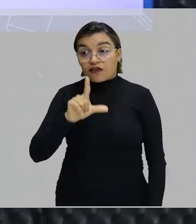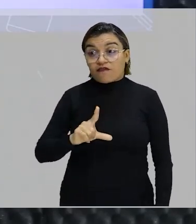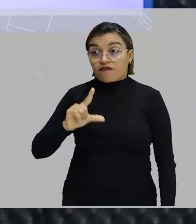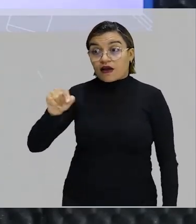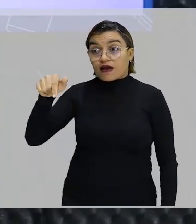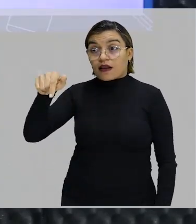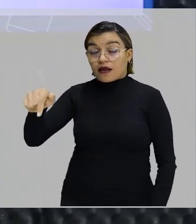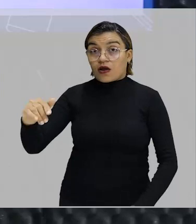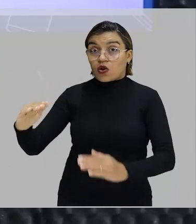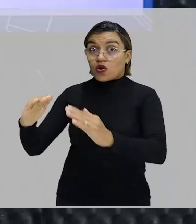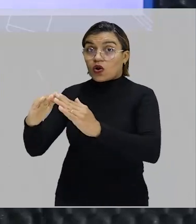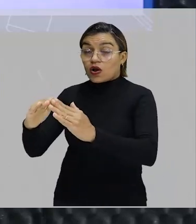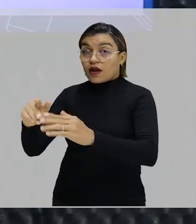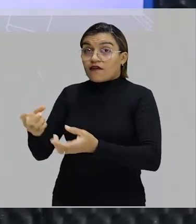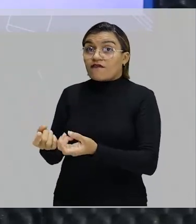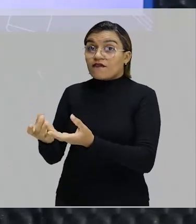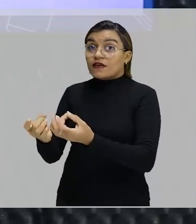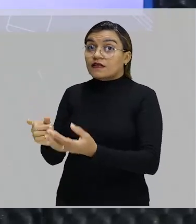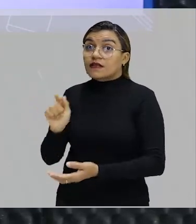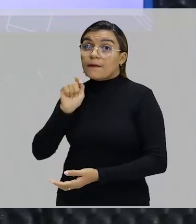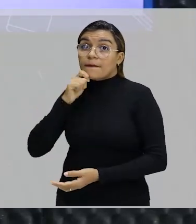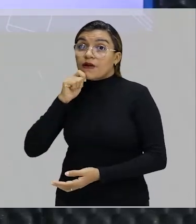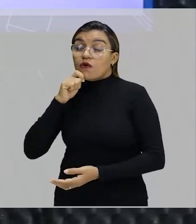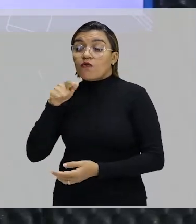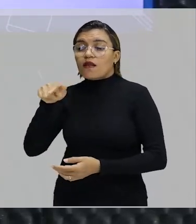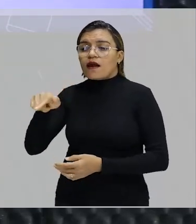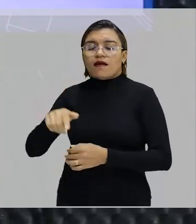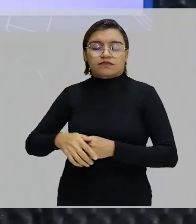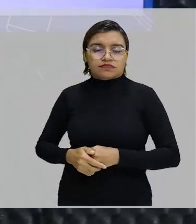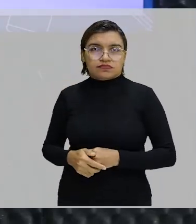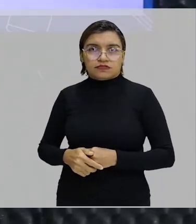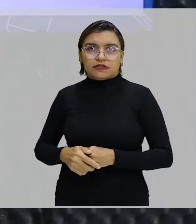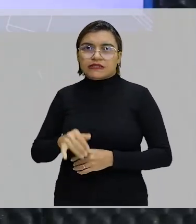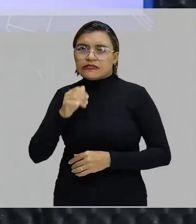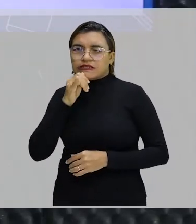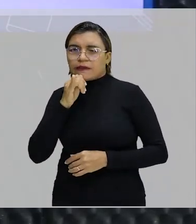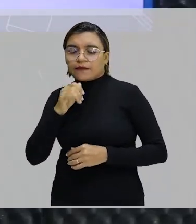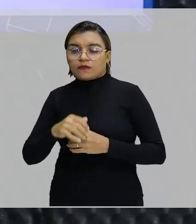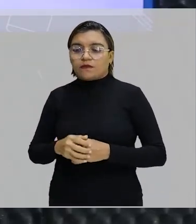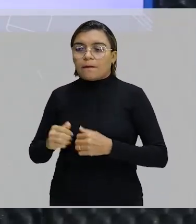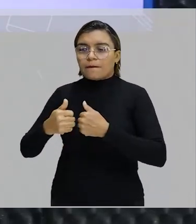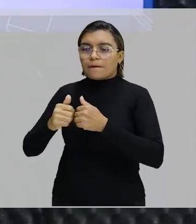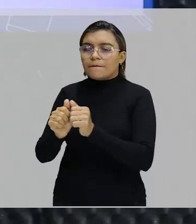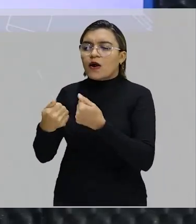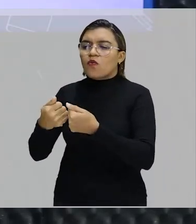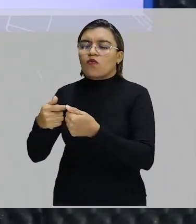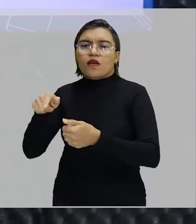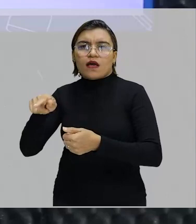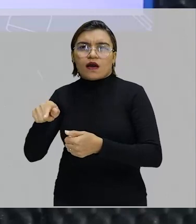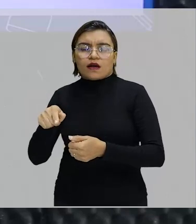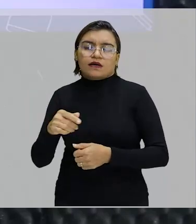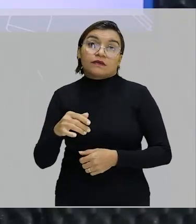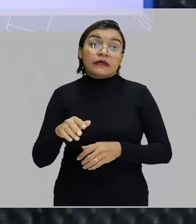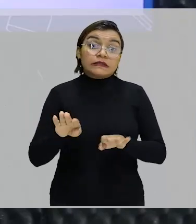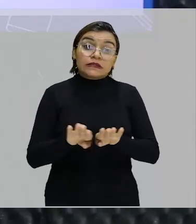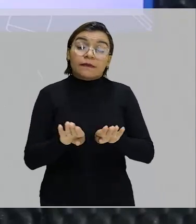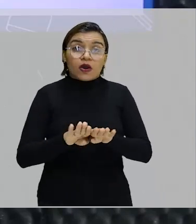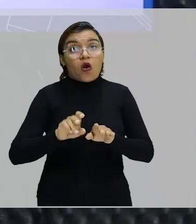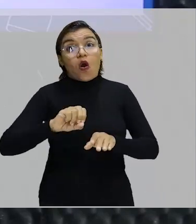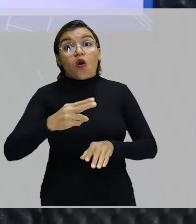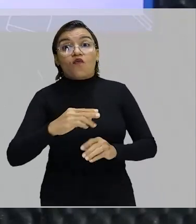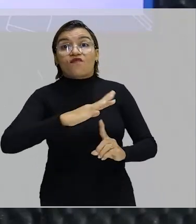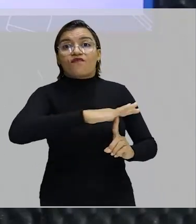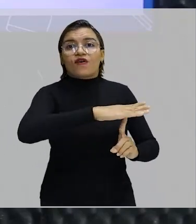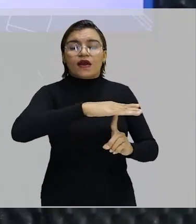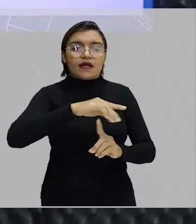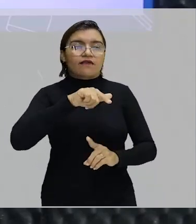outra pessoa, a gente ouve nas repartições as pessoas pedindo, me dá 2 dúzias de